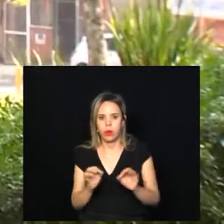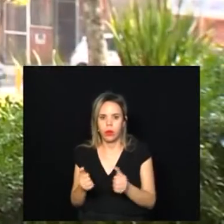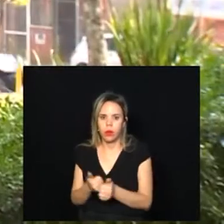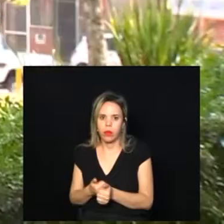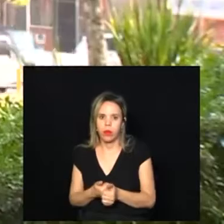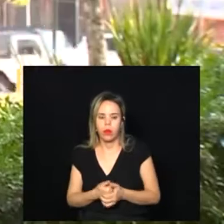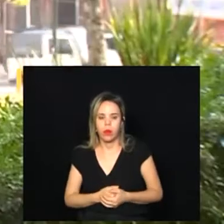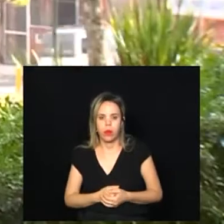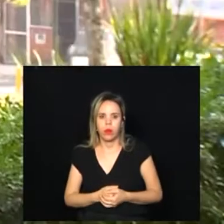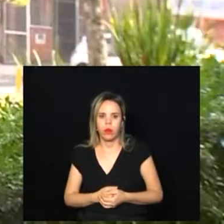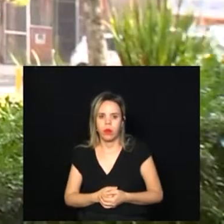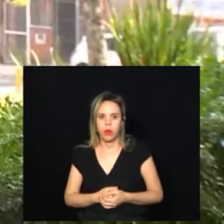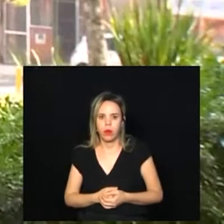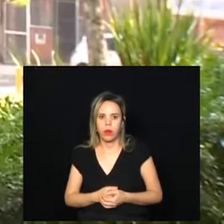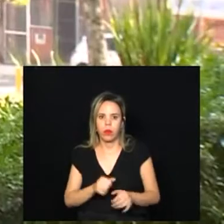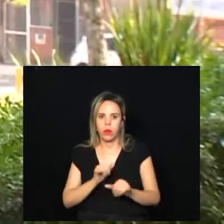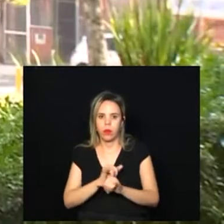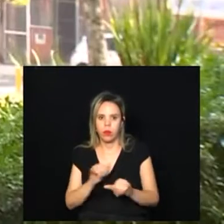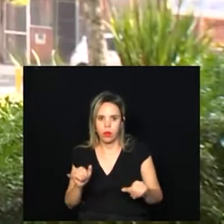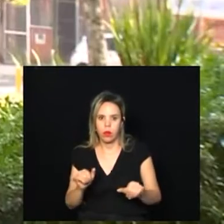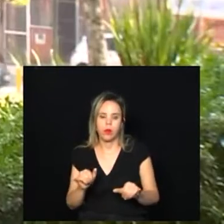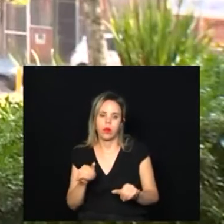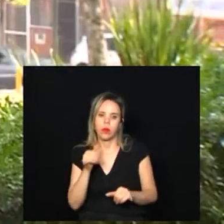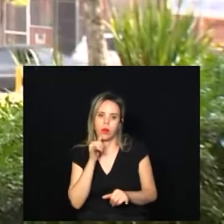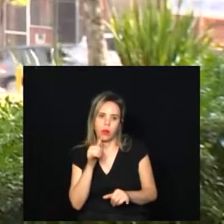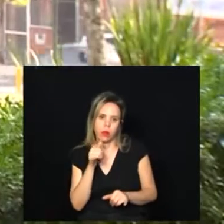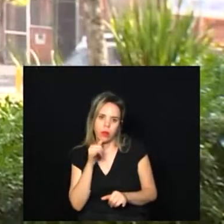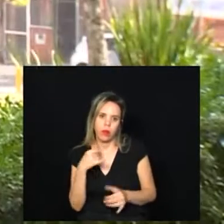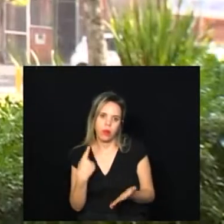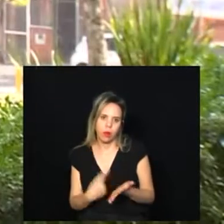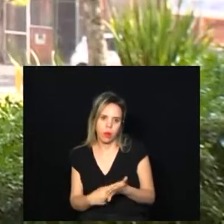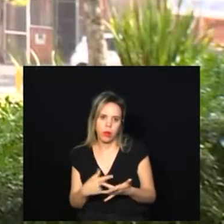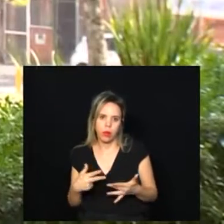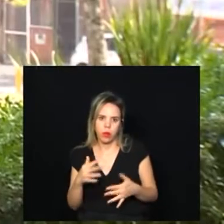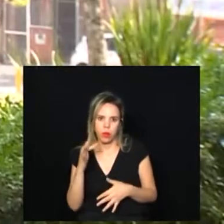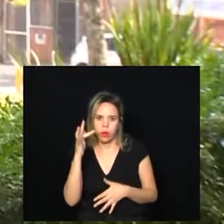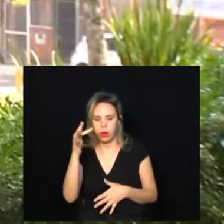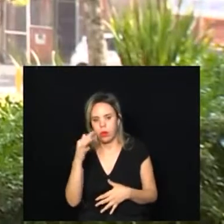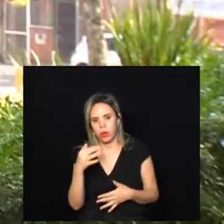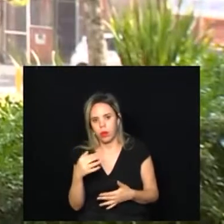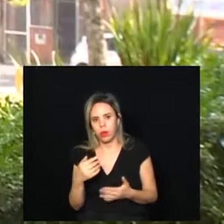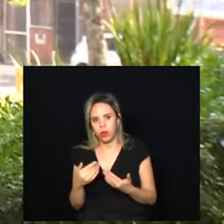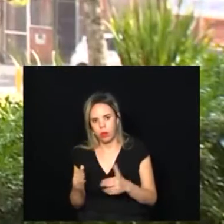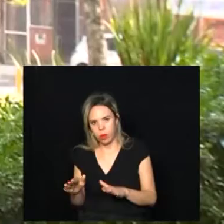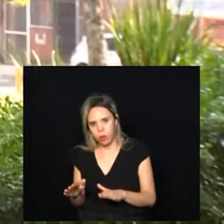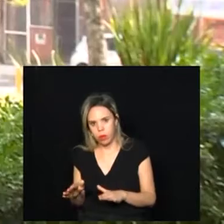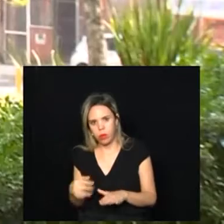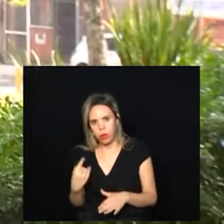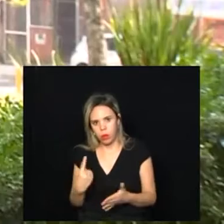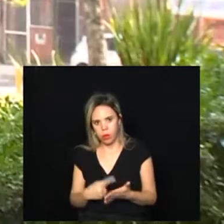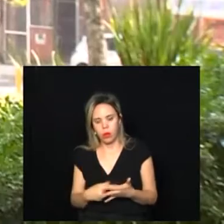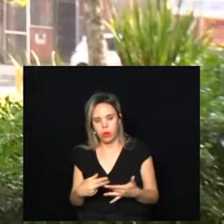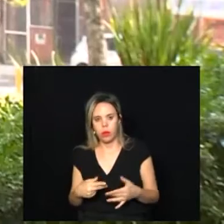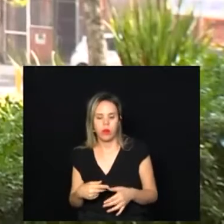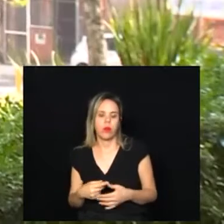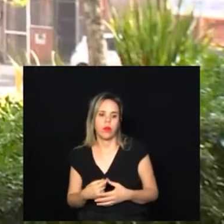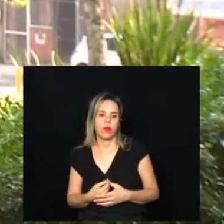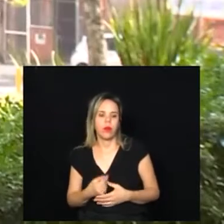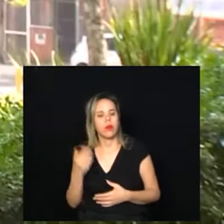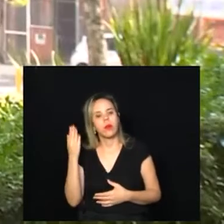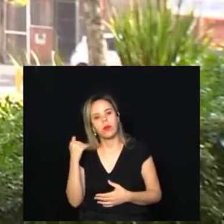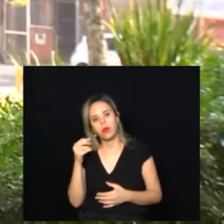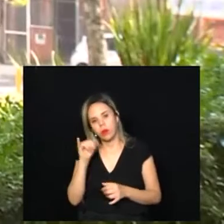acompanhada a notícia de agendamento, de futuras aberturas para agendamento. Bom, inclusive a gente está